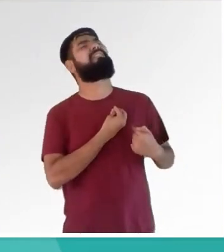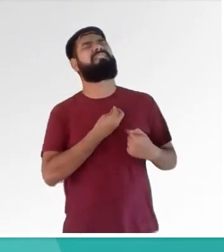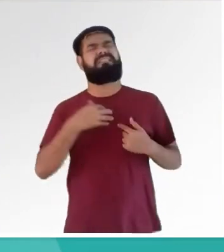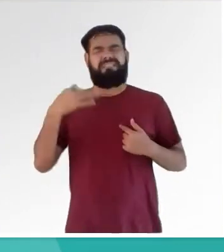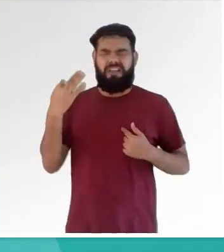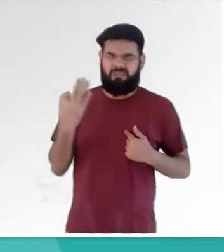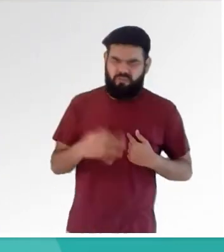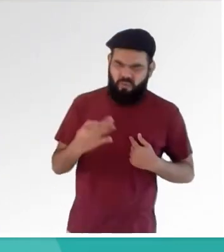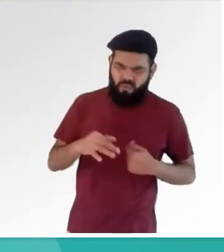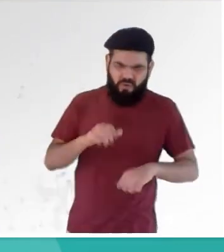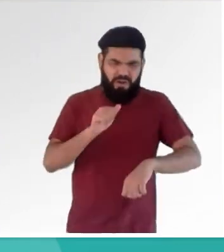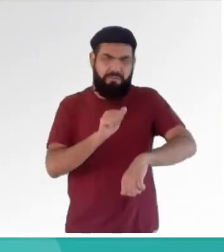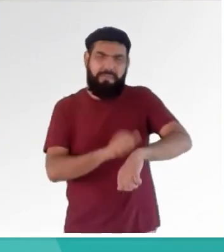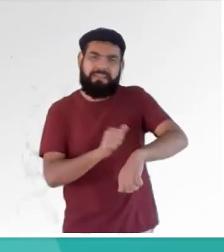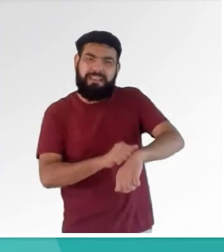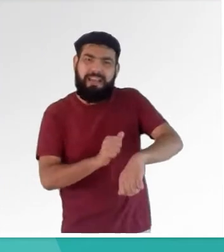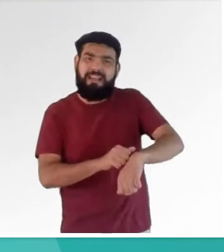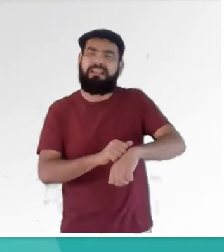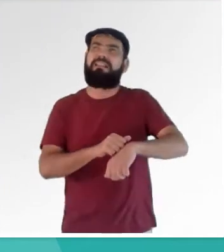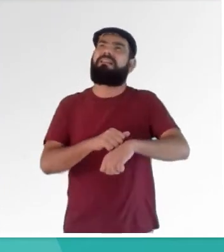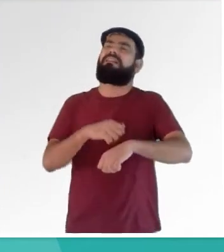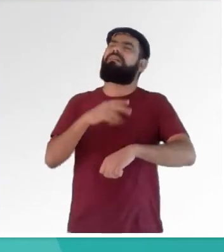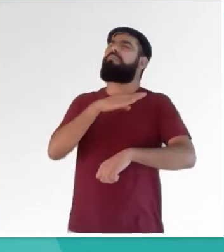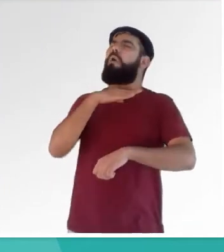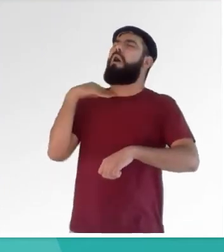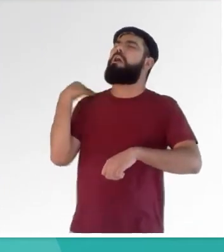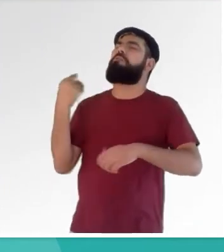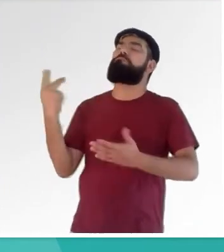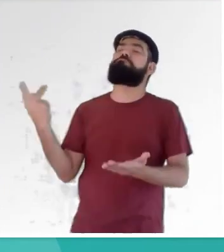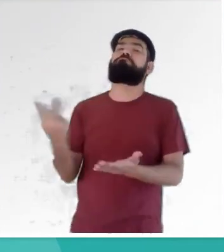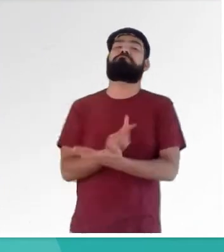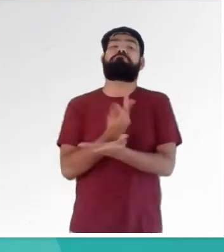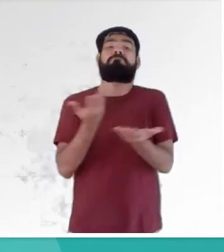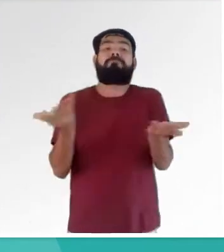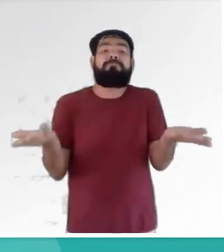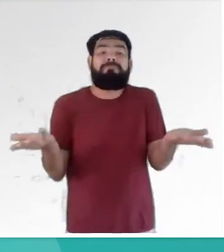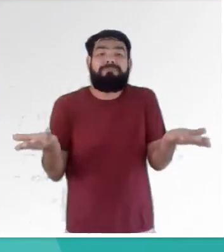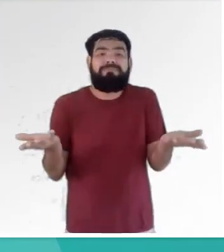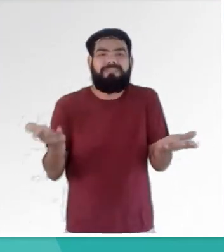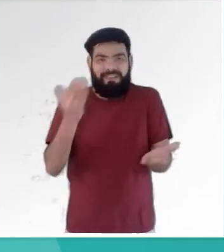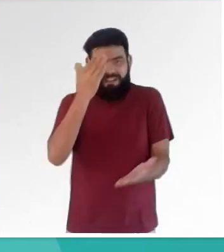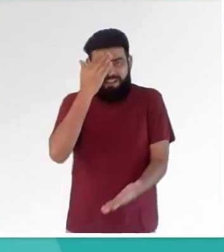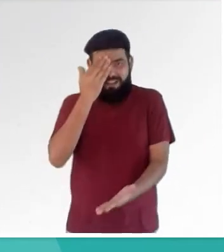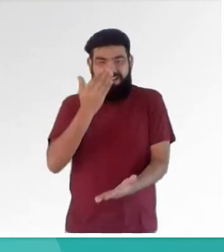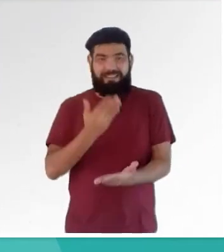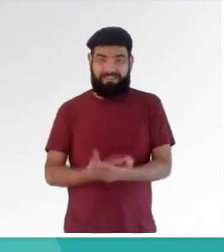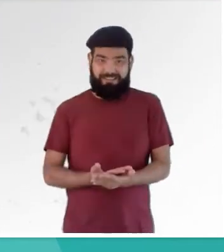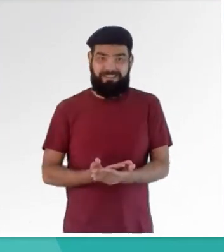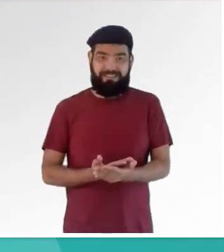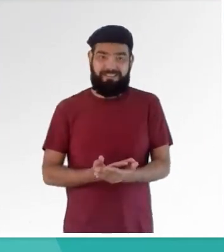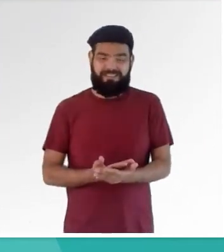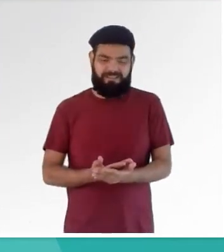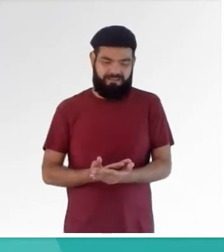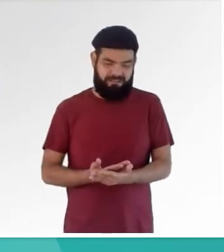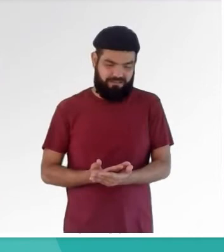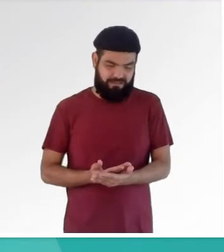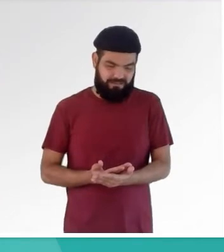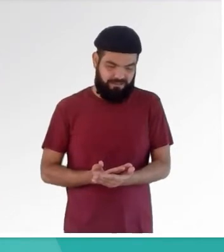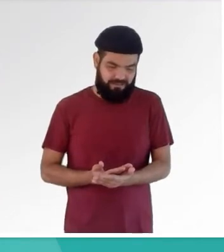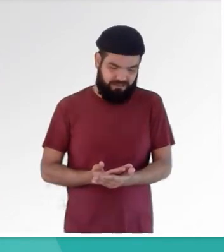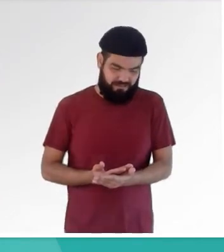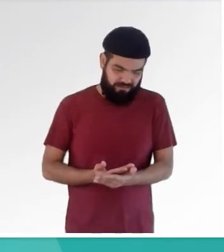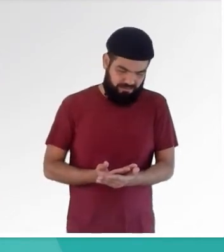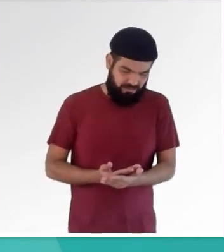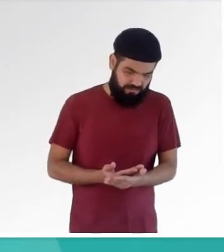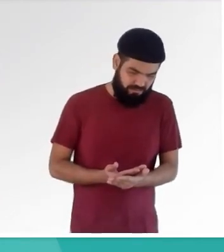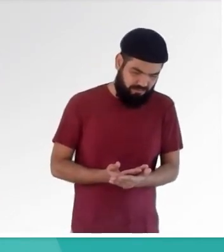matéria, do além. Então, a crença, ela é algo que não está